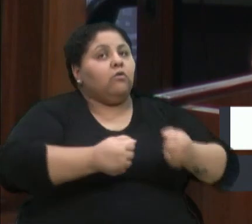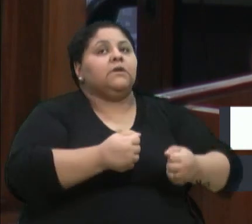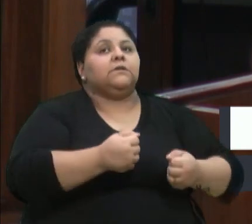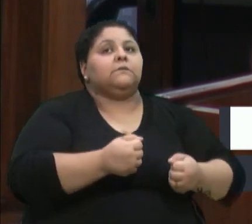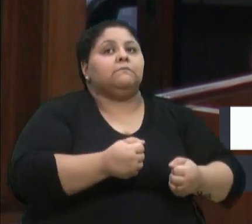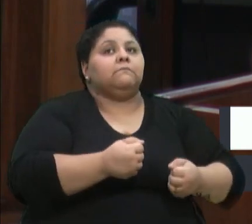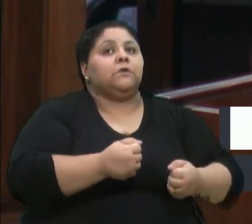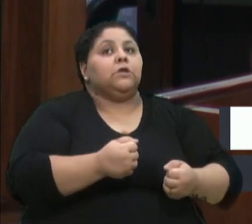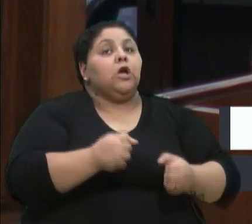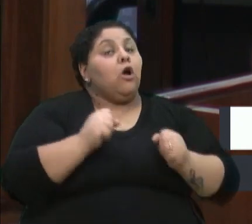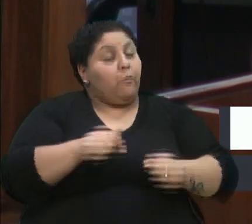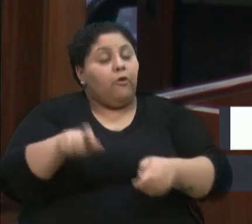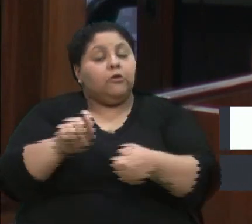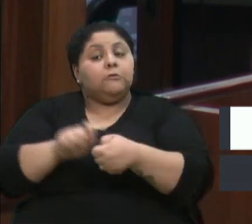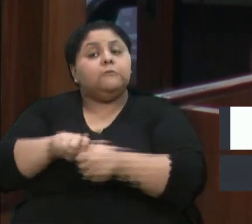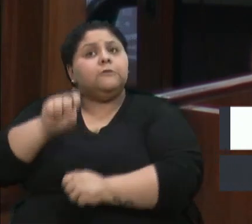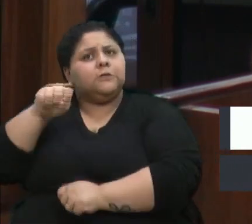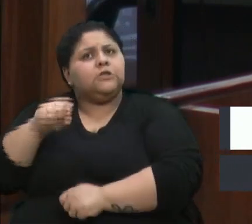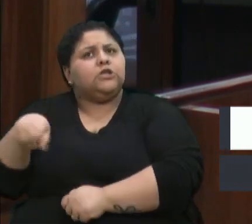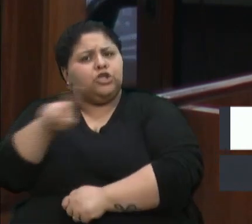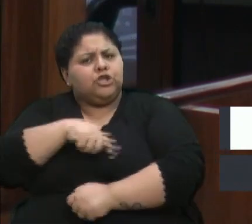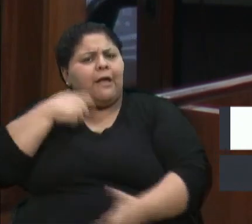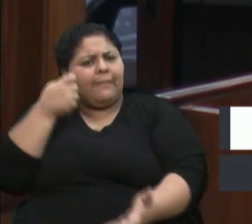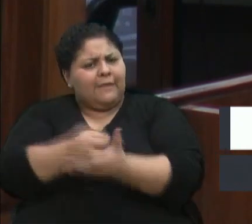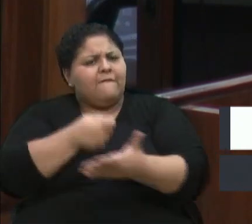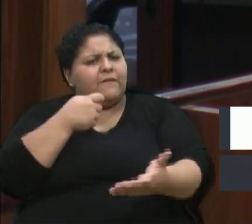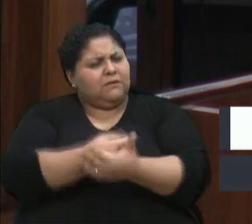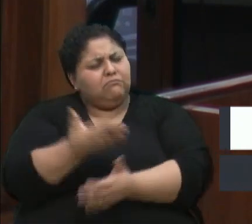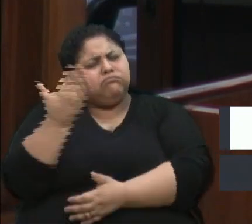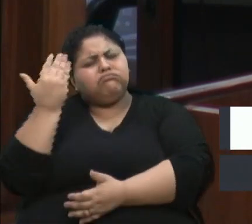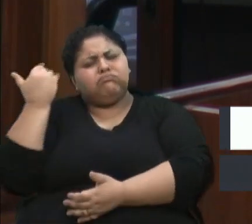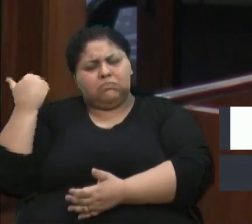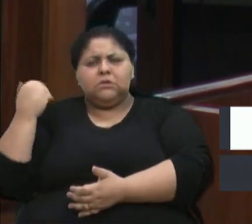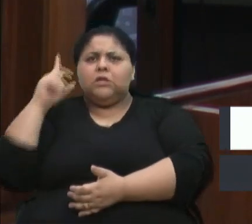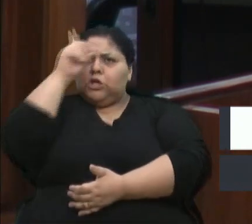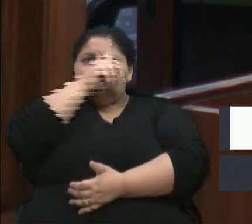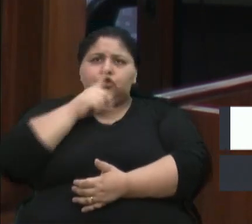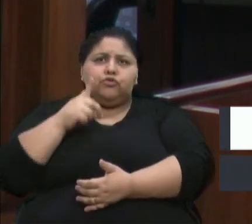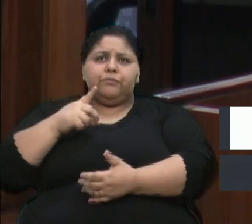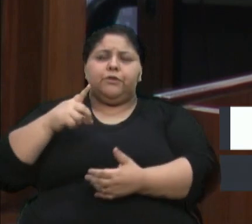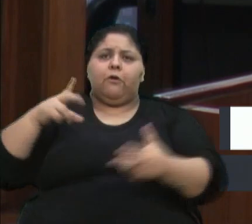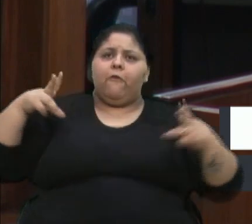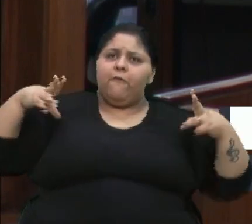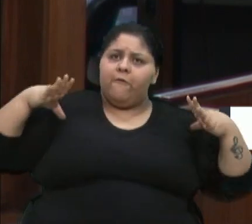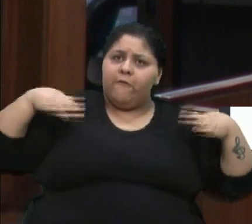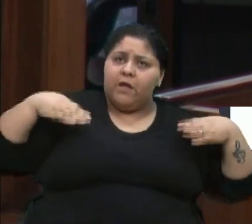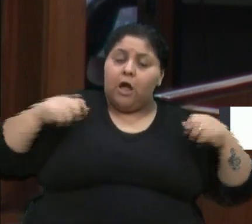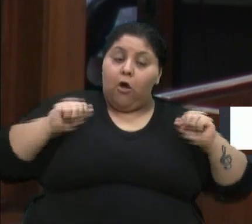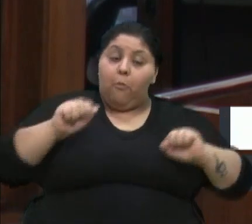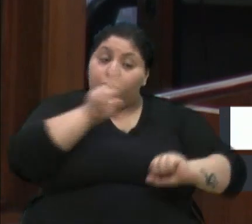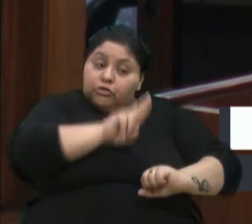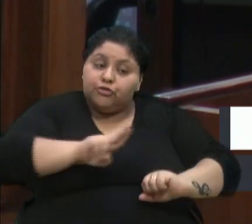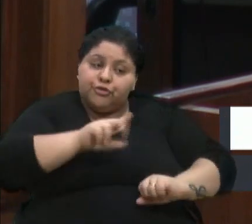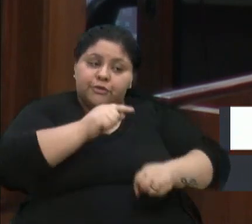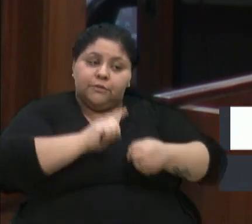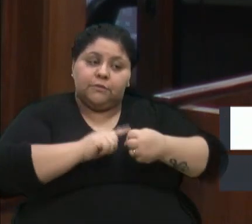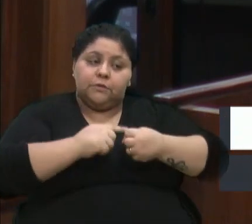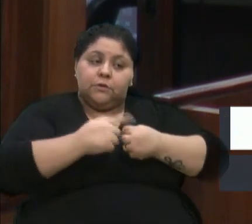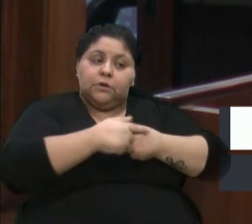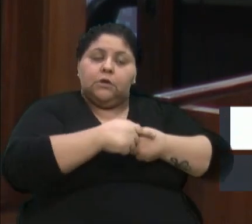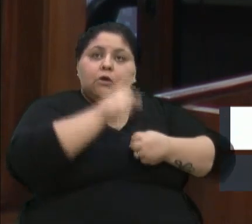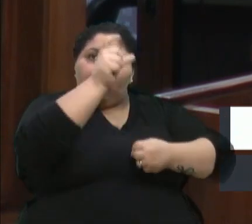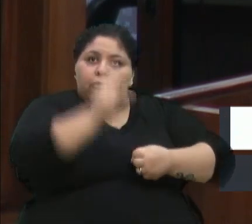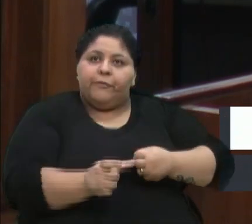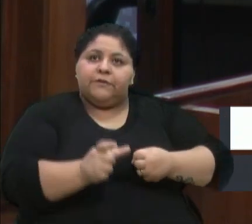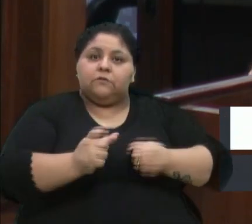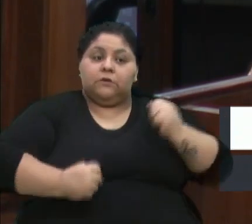feito, sim, né? A gente já vem defendendo isso há bastante tempo. Nos domingos, nos feriados, que possa ser utilizada a cidade por atletas com